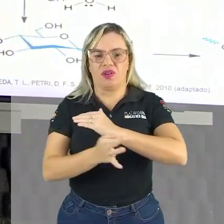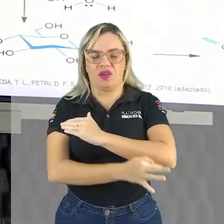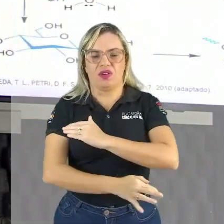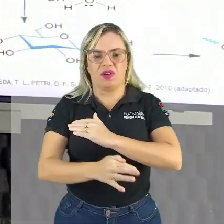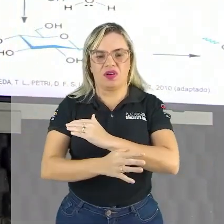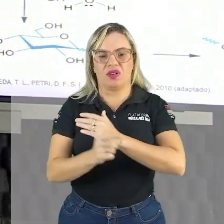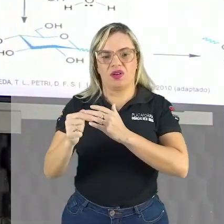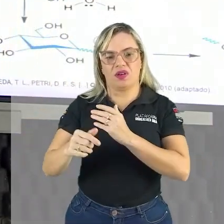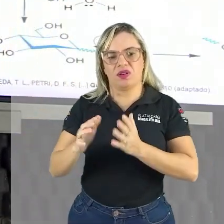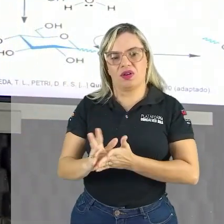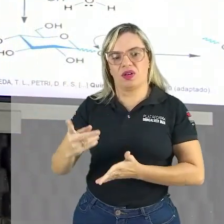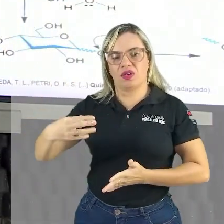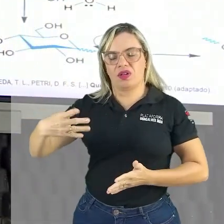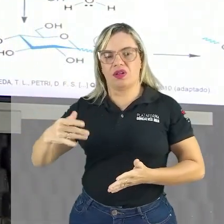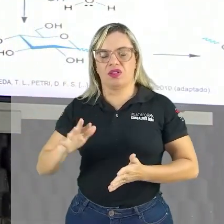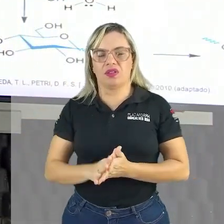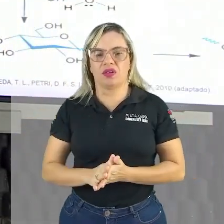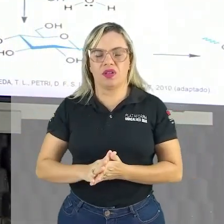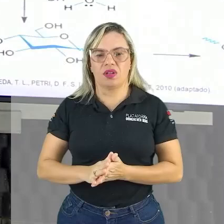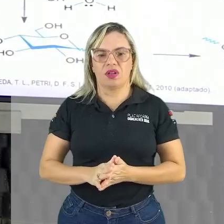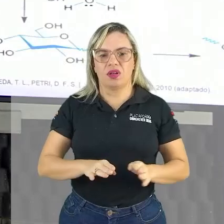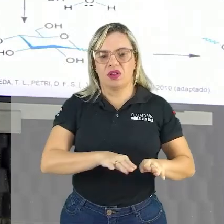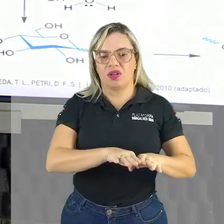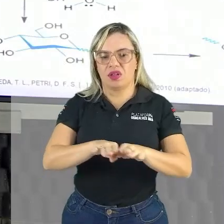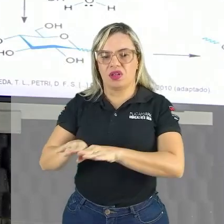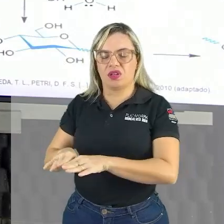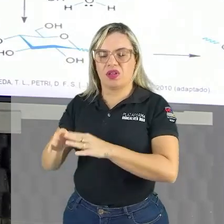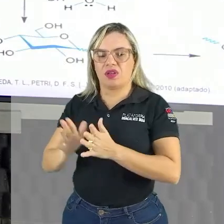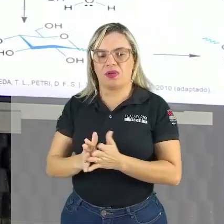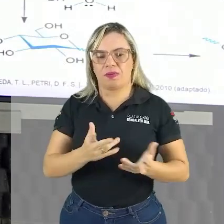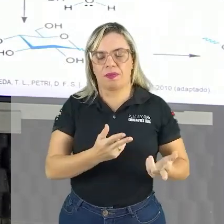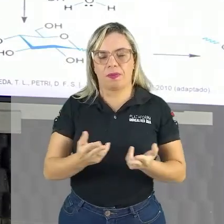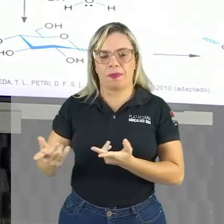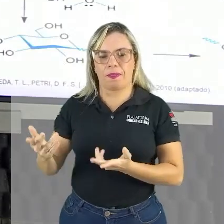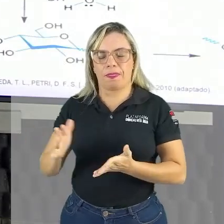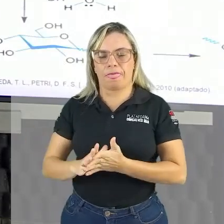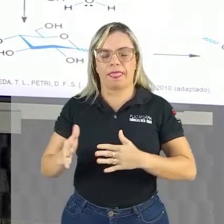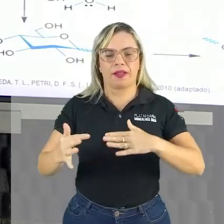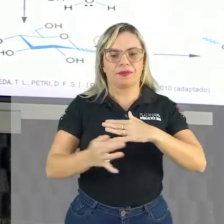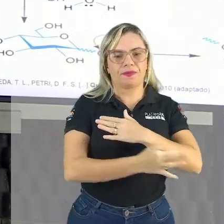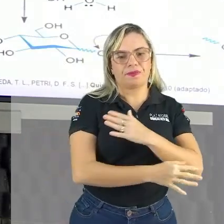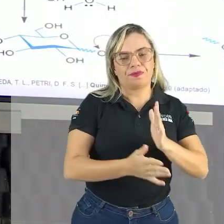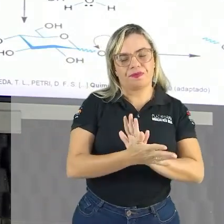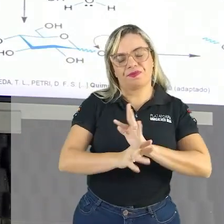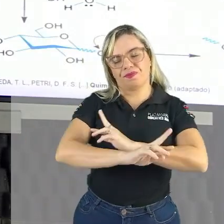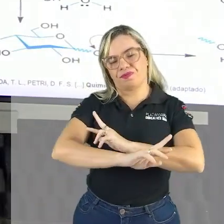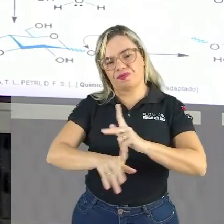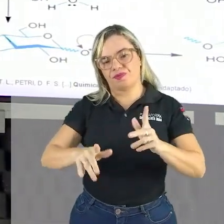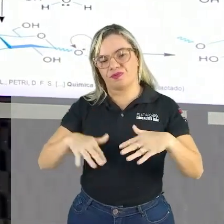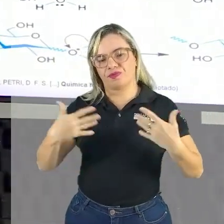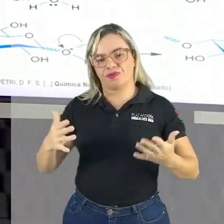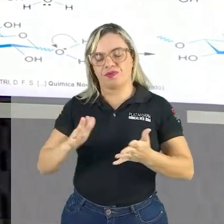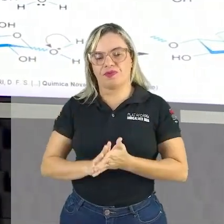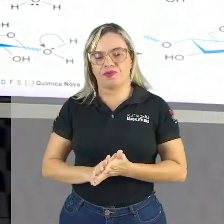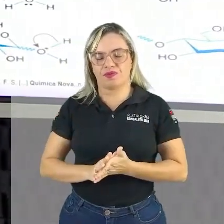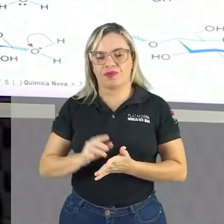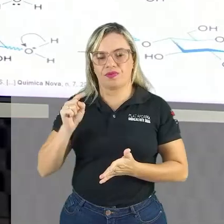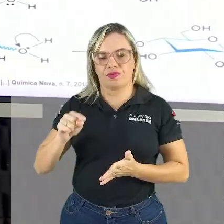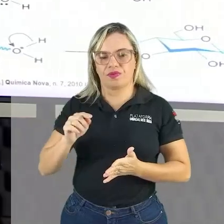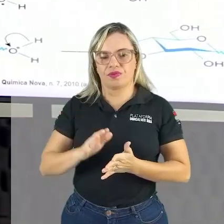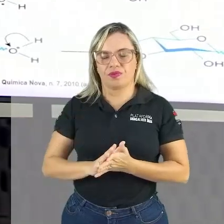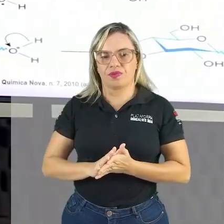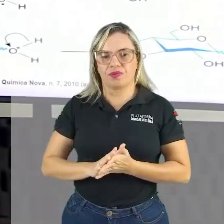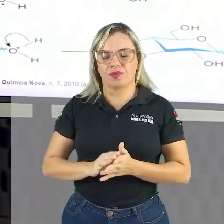catálise homogênea. Se o catalisador e o reagente estiver em estado físico diferente, eu trago uma catálise